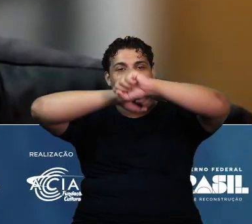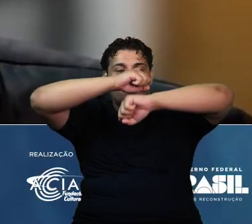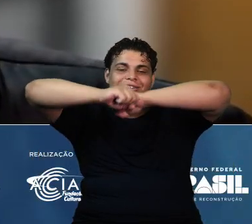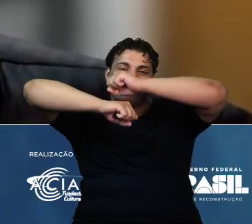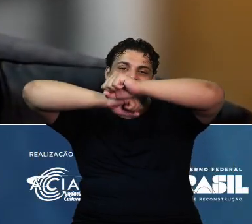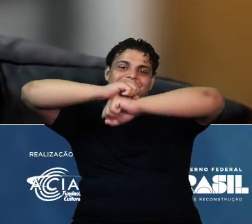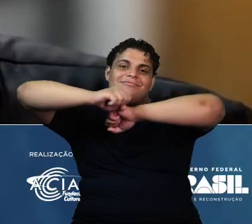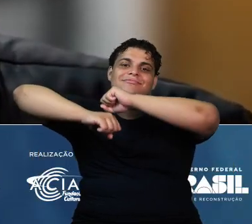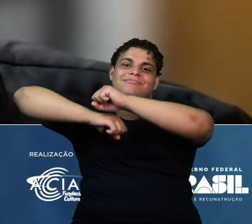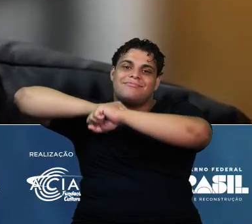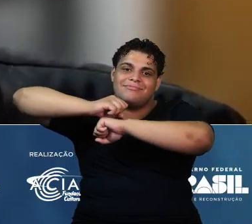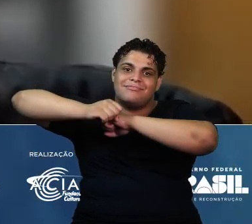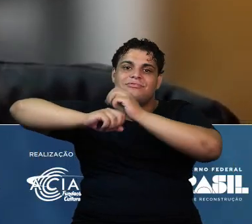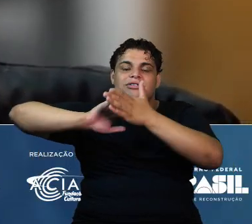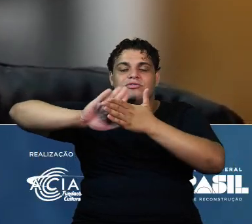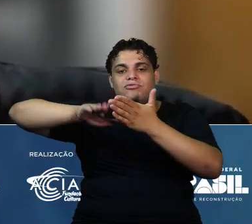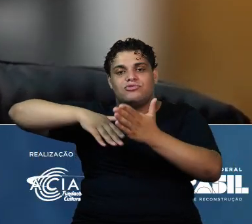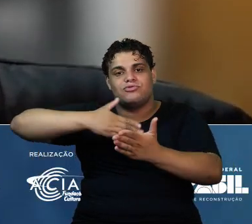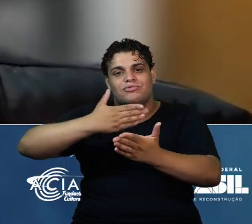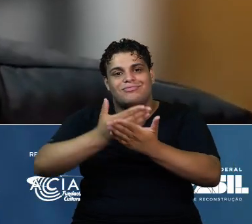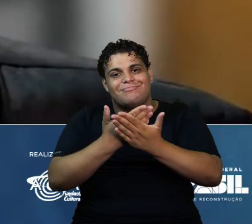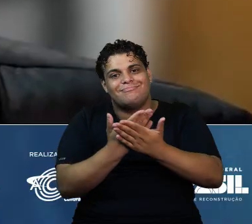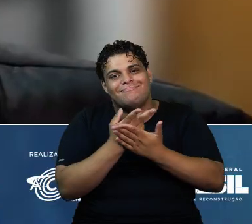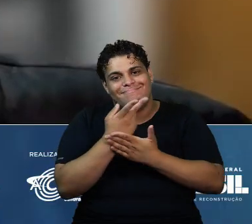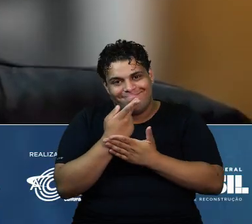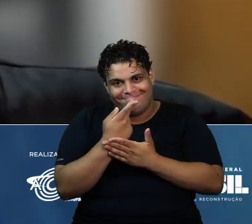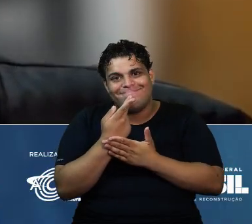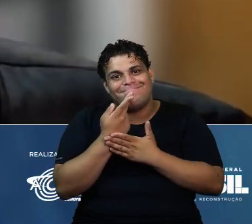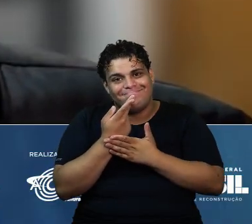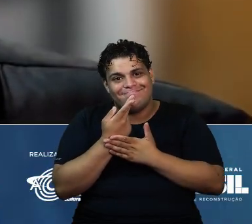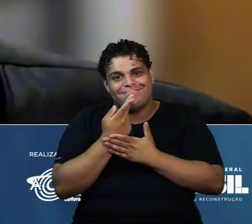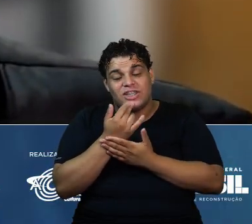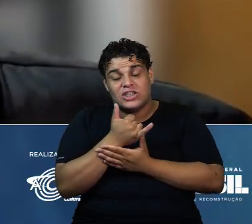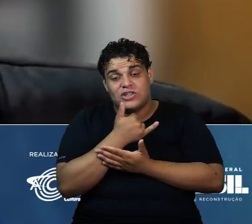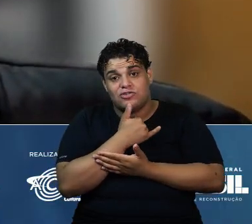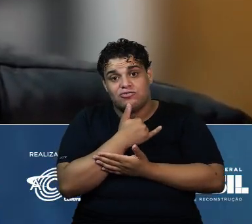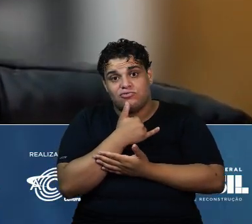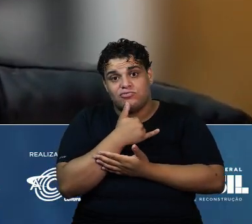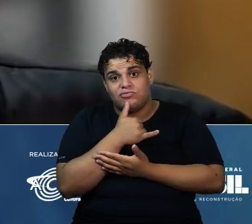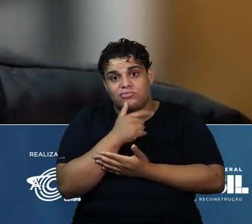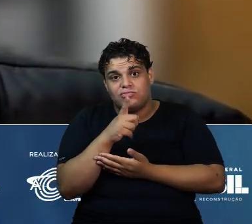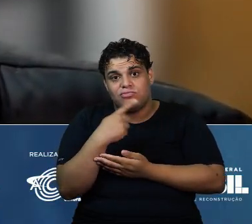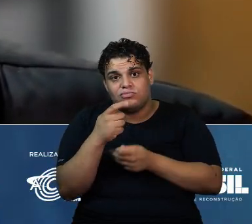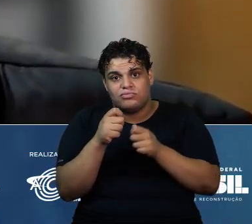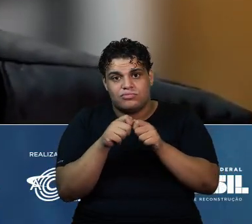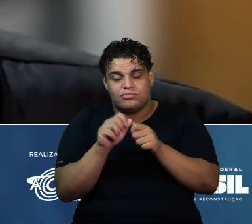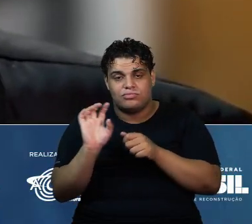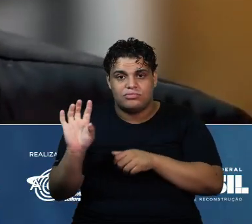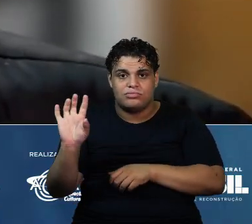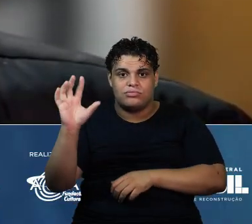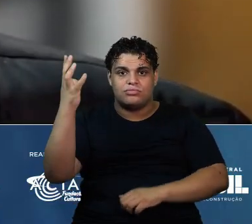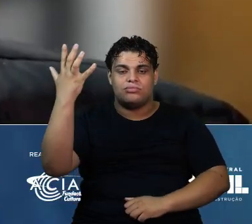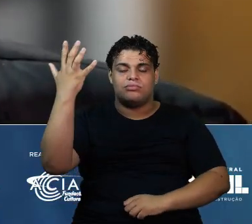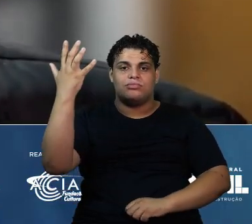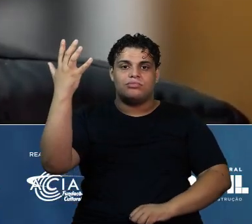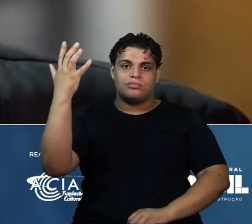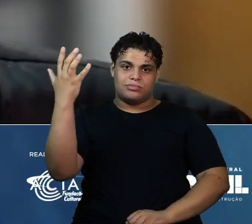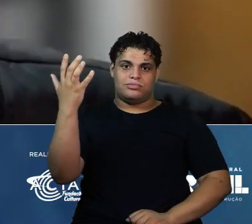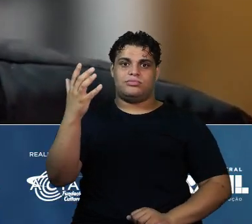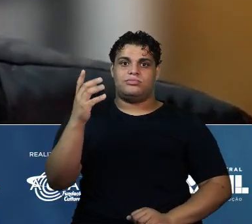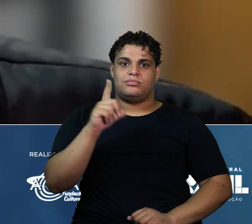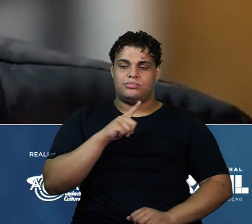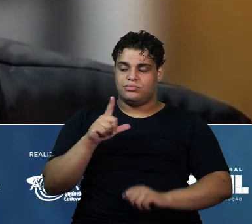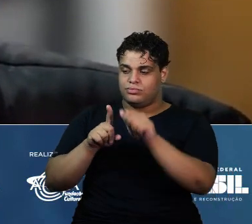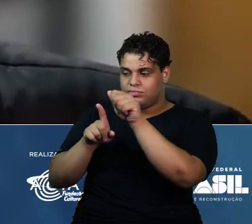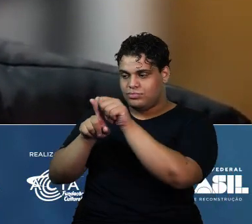organizado de escolas de natação falando sobre isso. Infelizmente, a gente foi criando, trazendo eventos, criamos o Mês